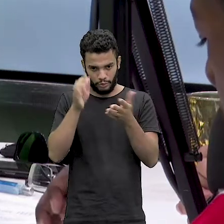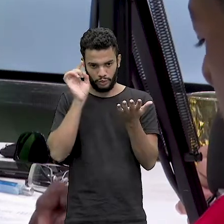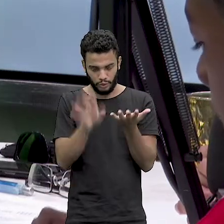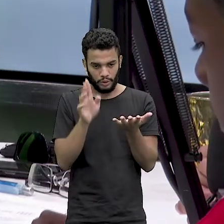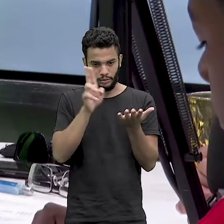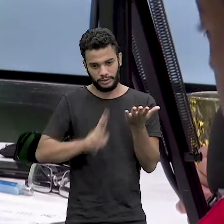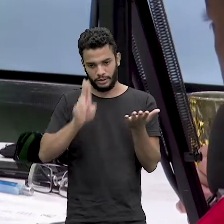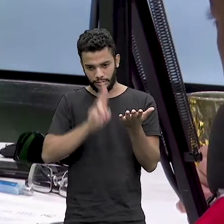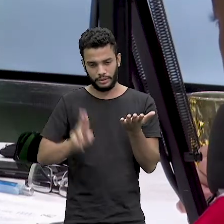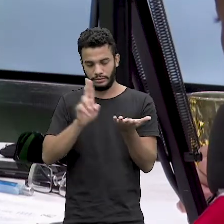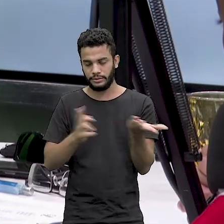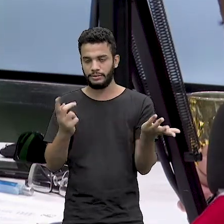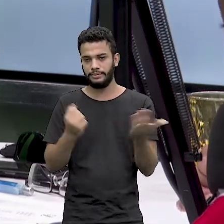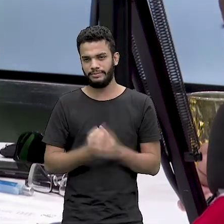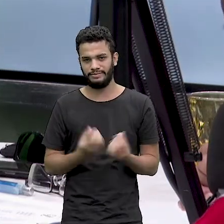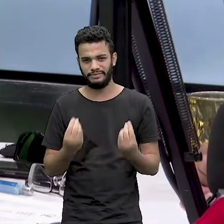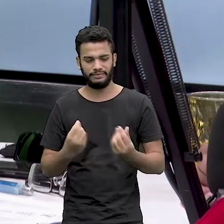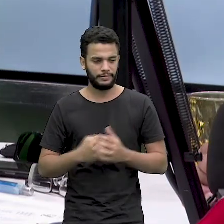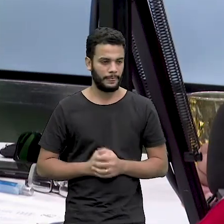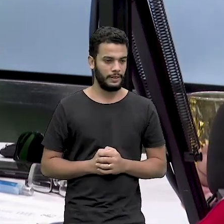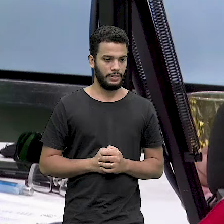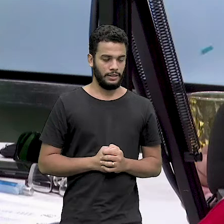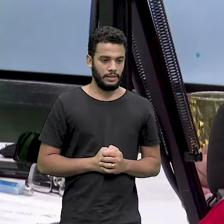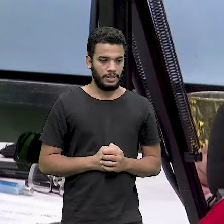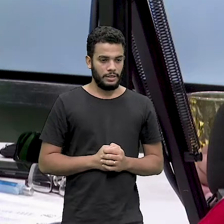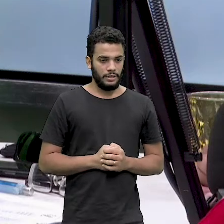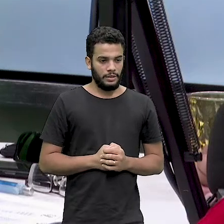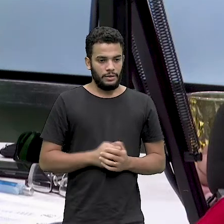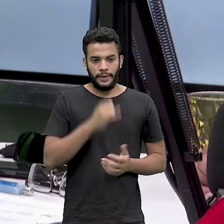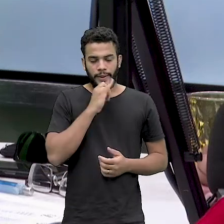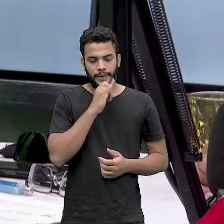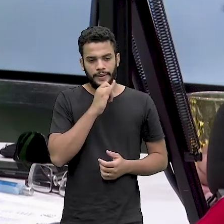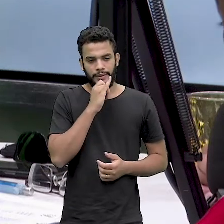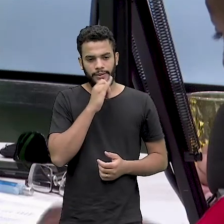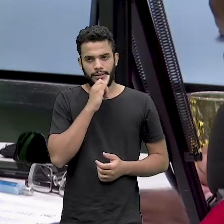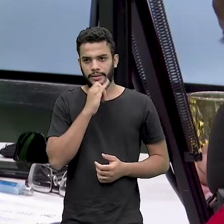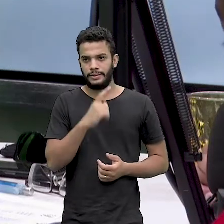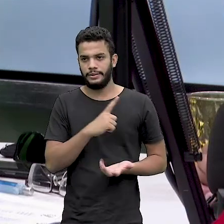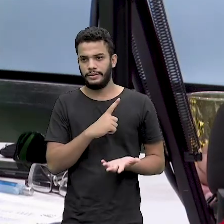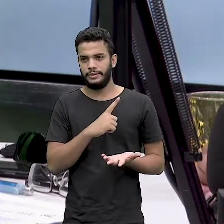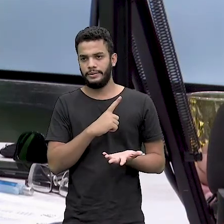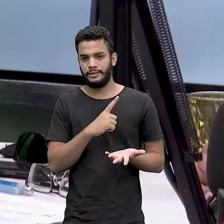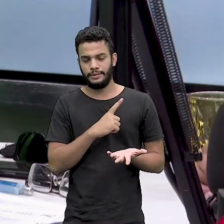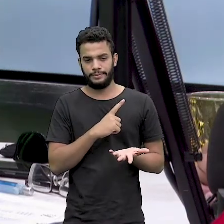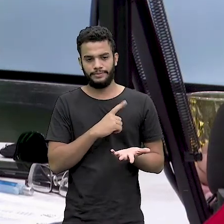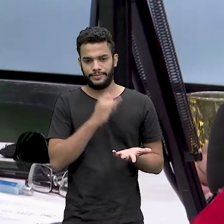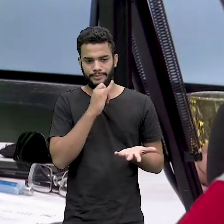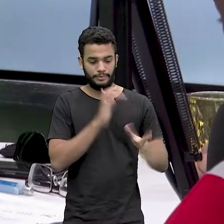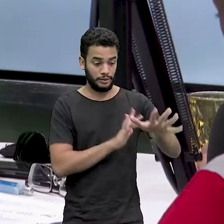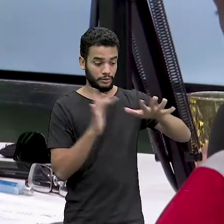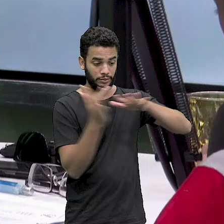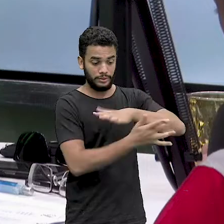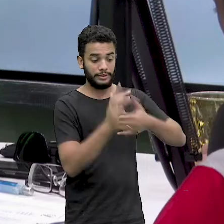ação e reação. E claro que isso vai chegar no momento de ter um equilíbrio, né? Tanta rede social, para que tanta, né?